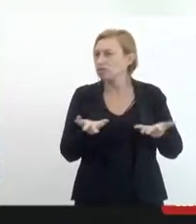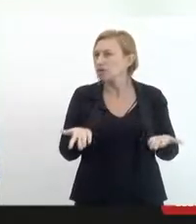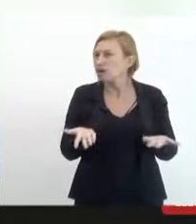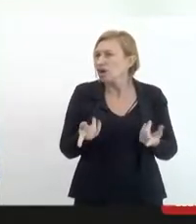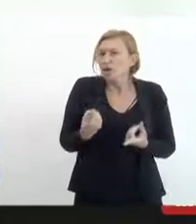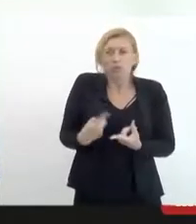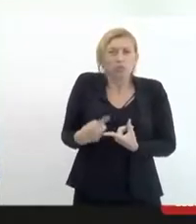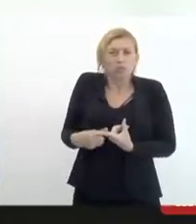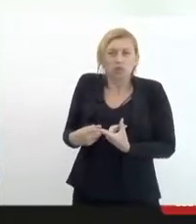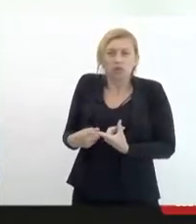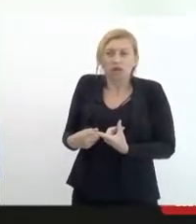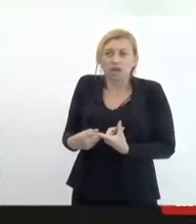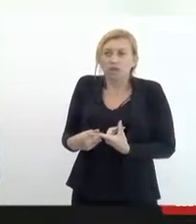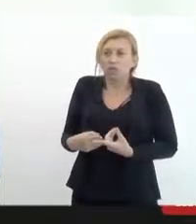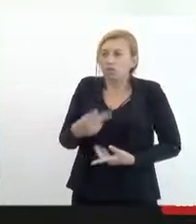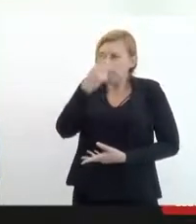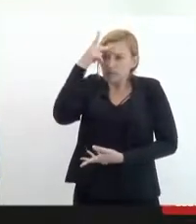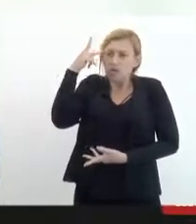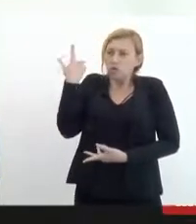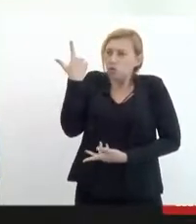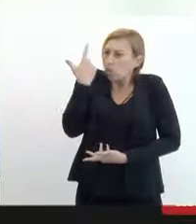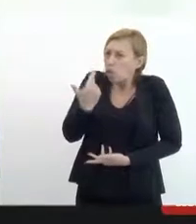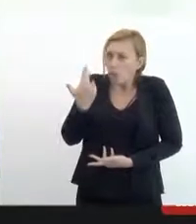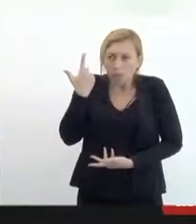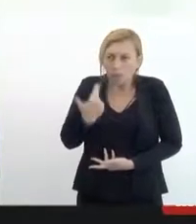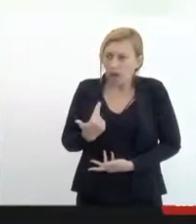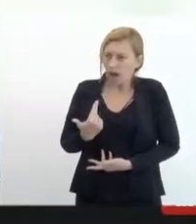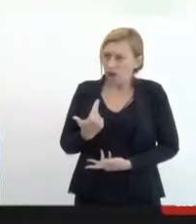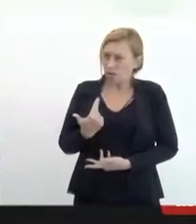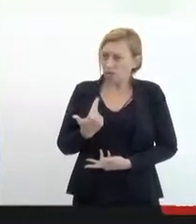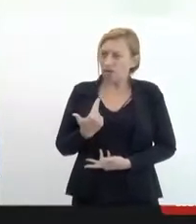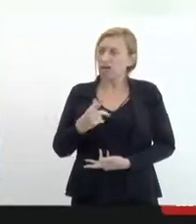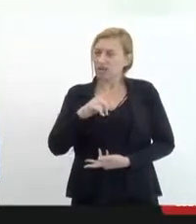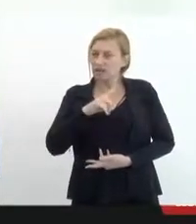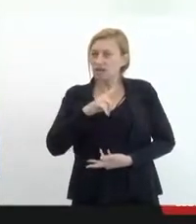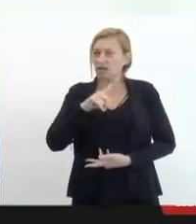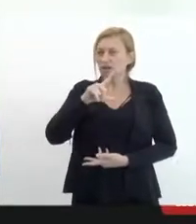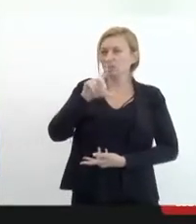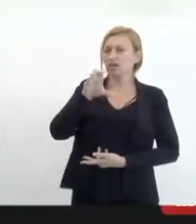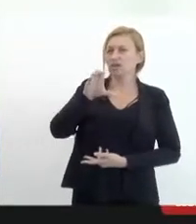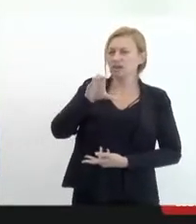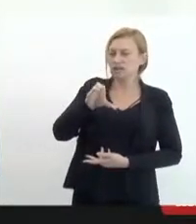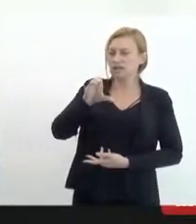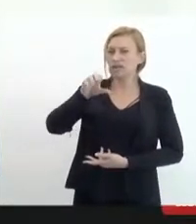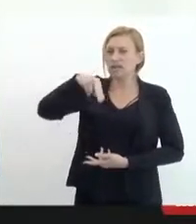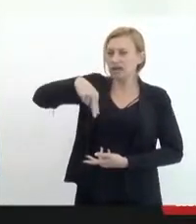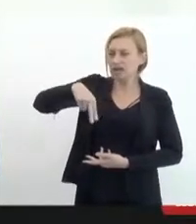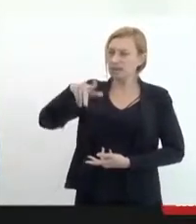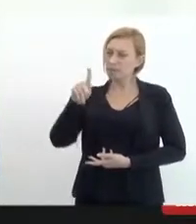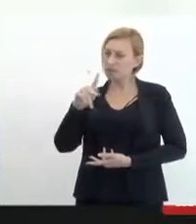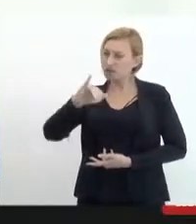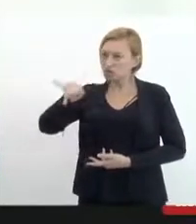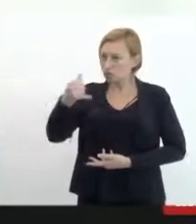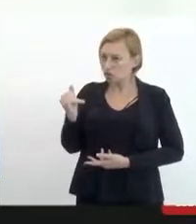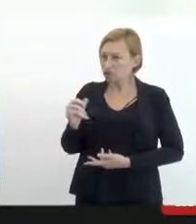Porque o cidadão comum, que tem um CNPJ, se ele não atende uma intimação, como